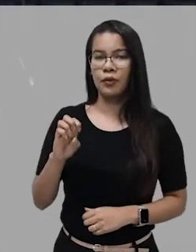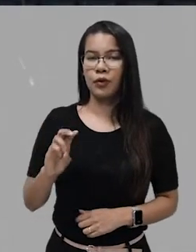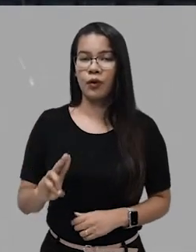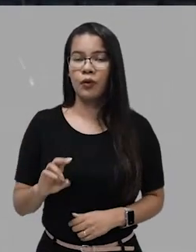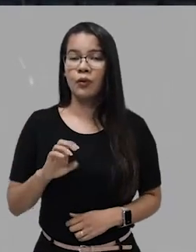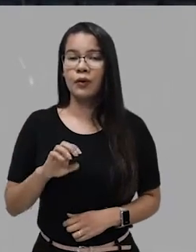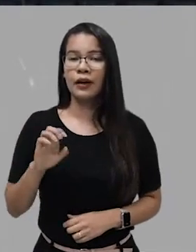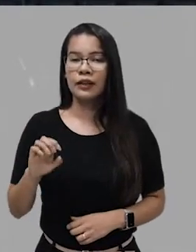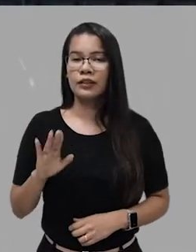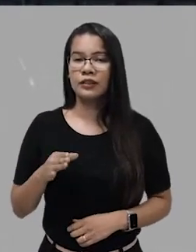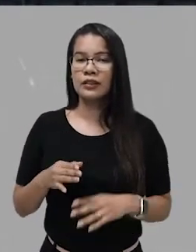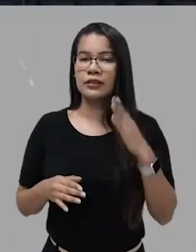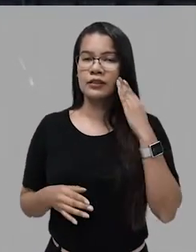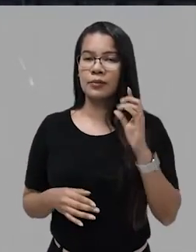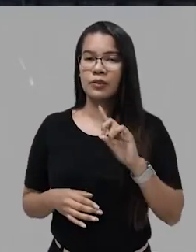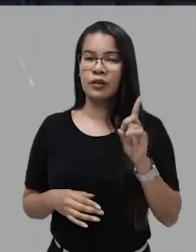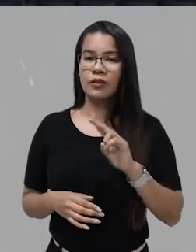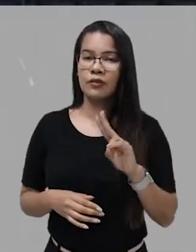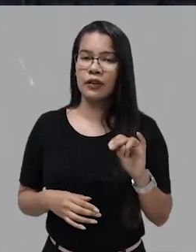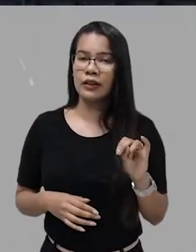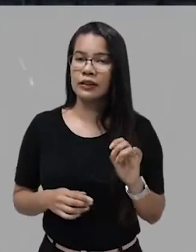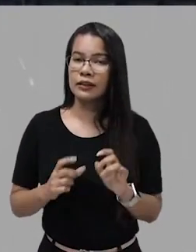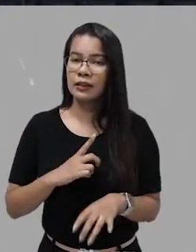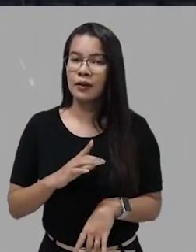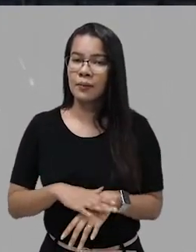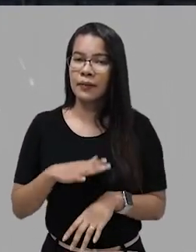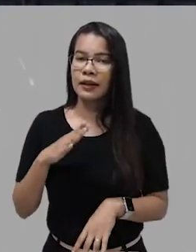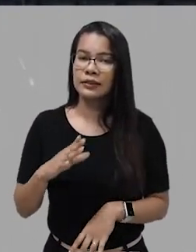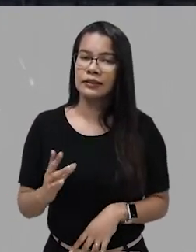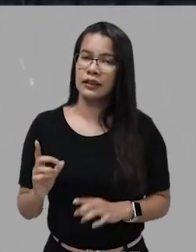que não vai mais ter o acento, vai perder o acento.